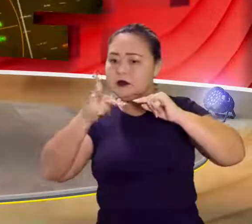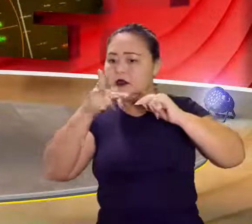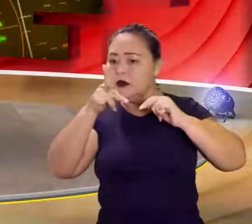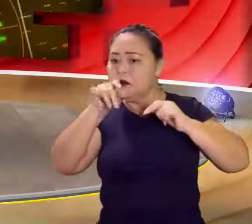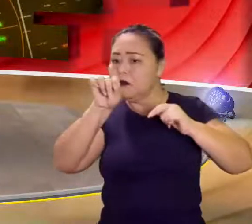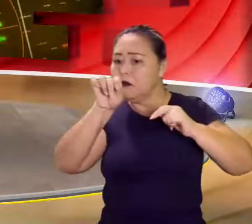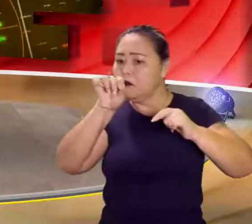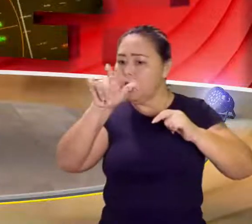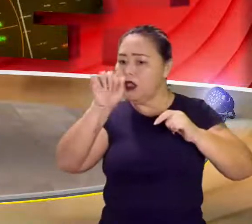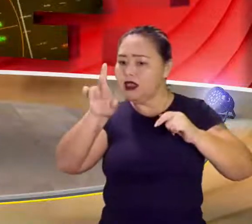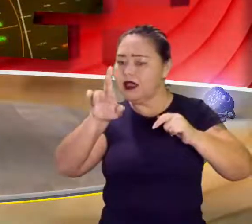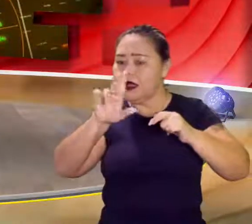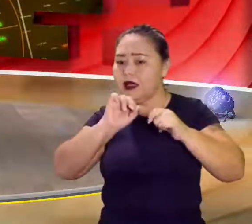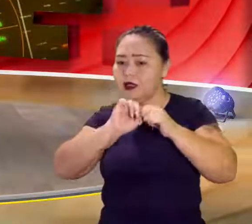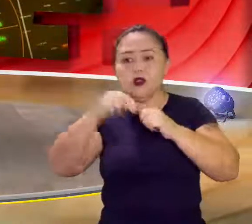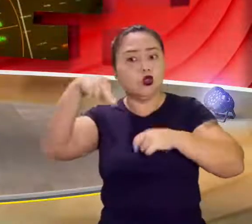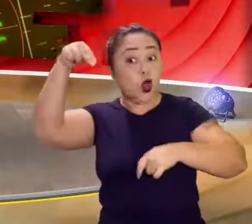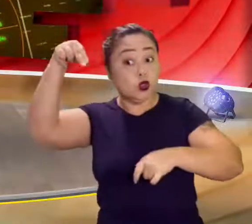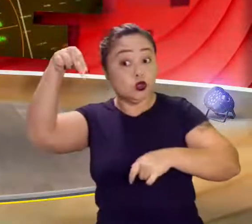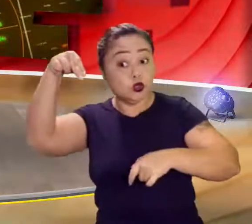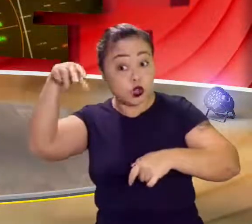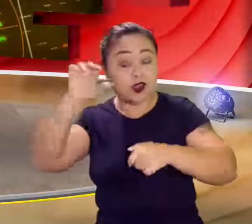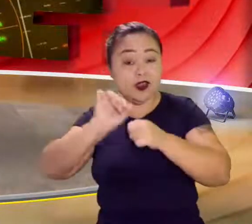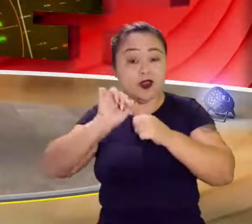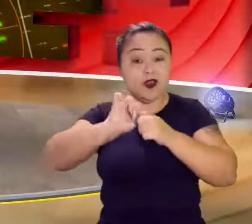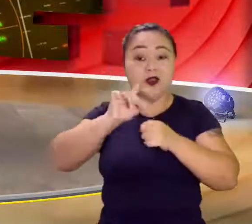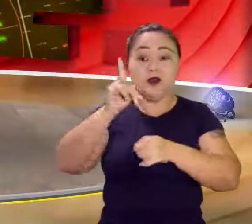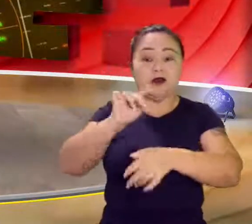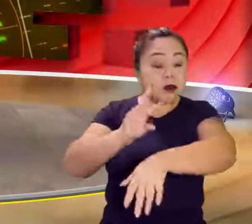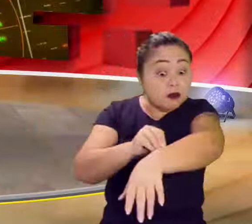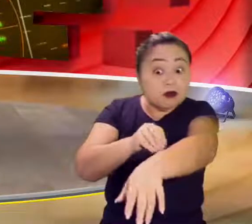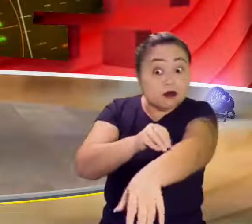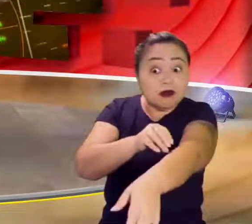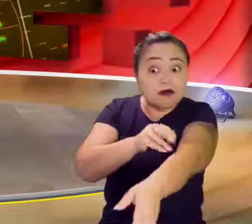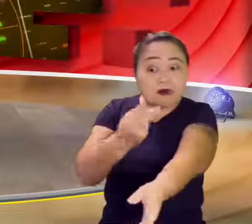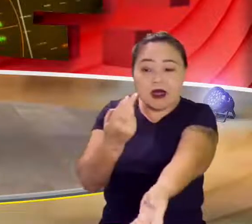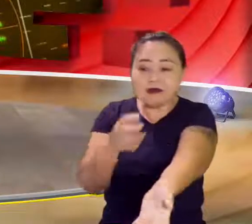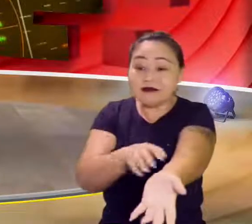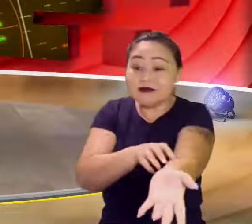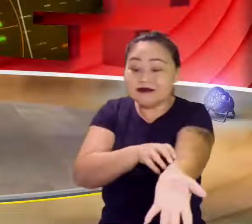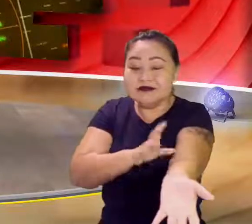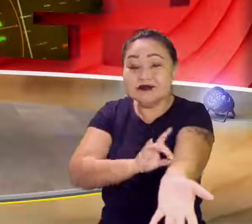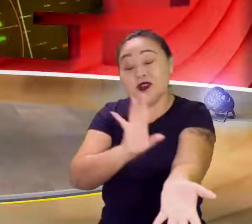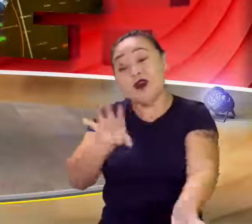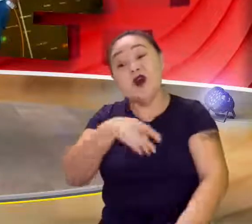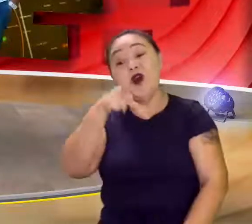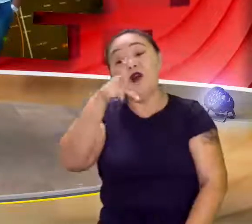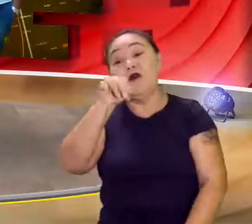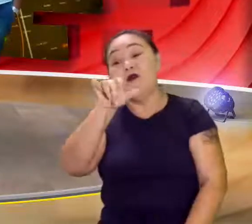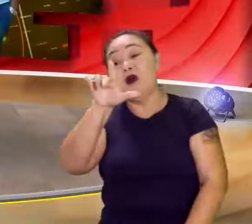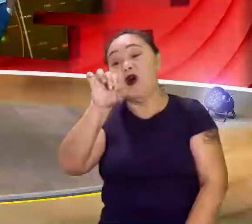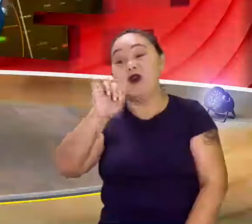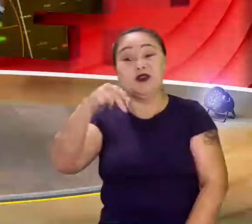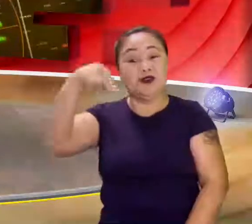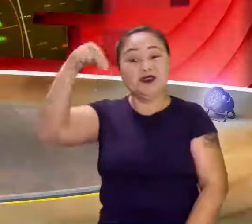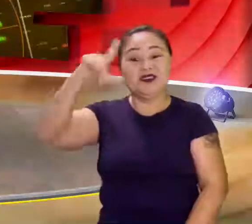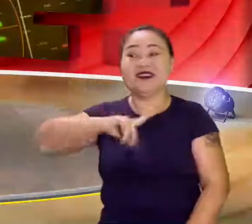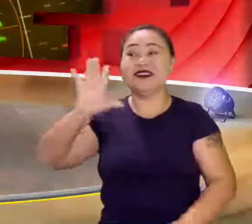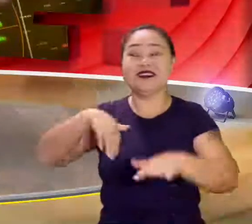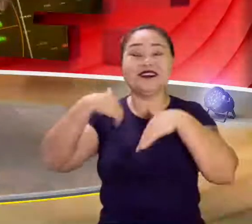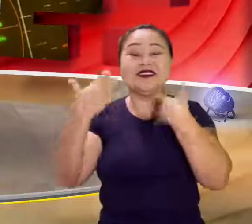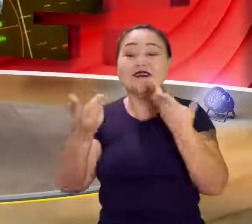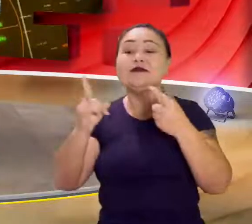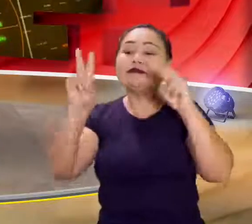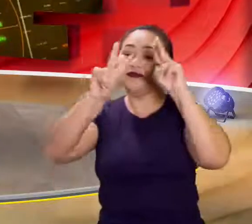lá do Polo Norte, será? Polação é quando tá empolado. Empolado? Eu já fui lá no Polo Norte já, né? Então, esse assunto